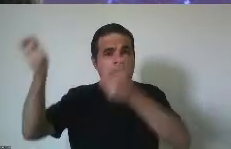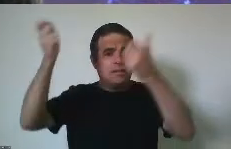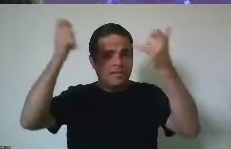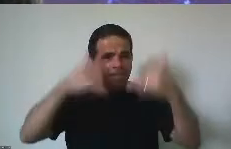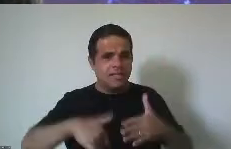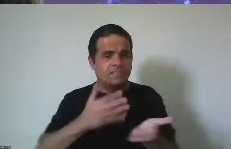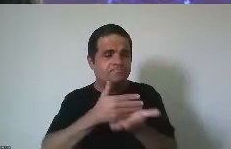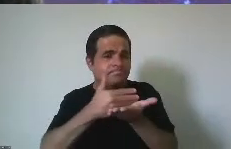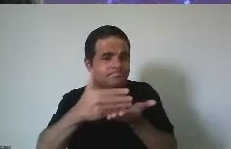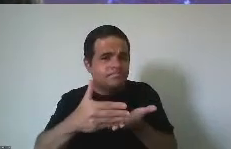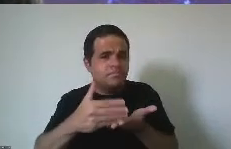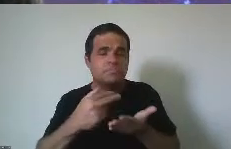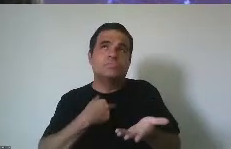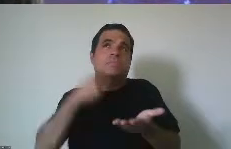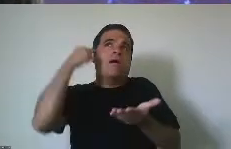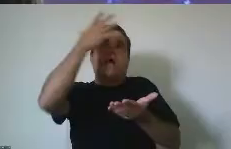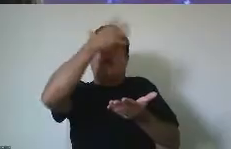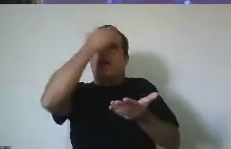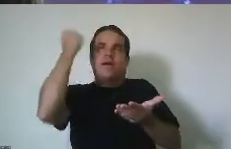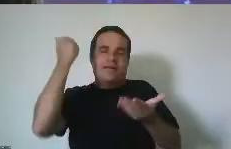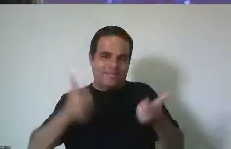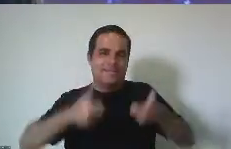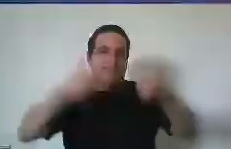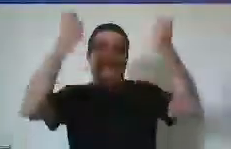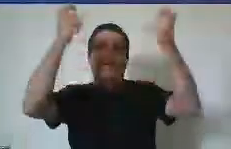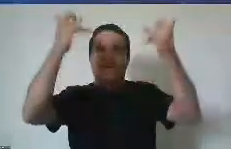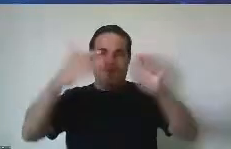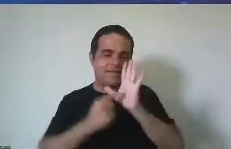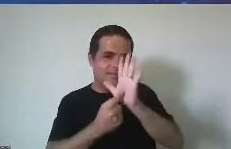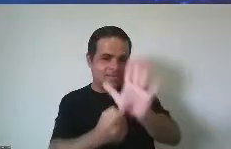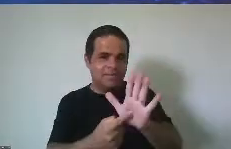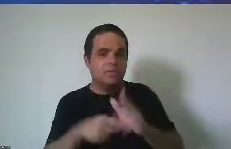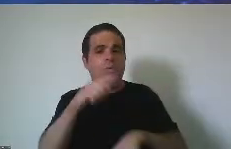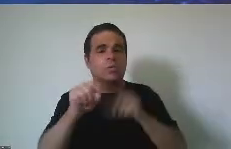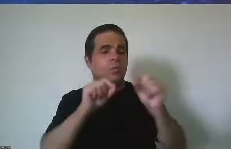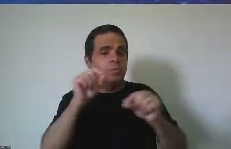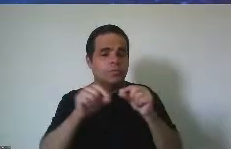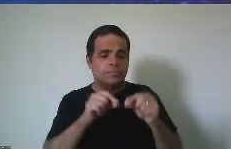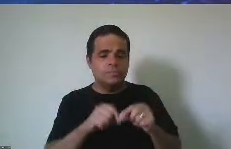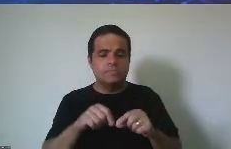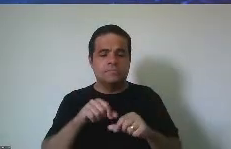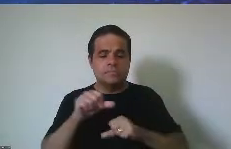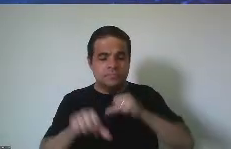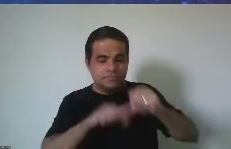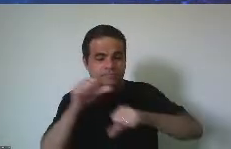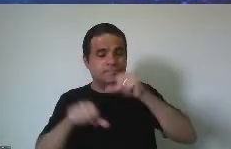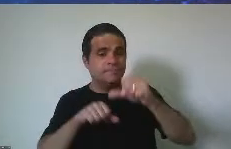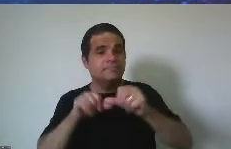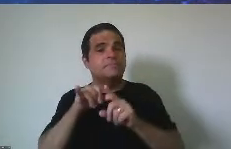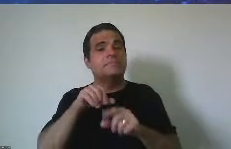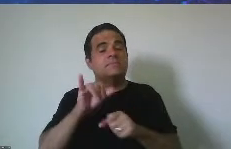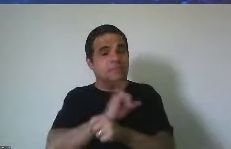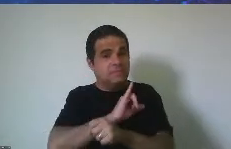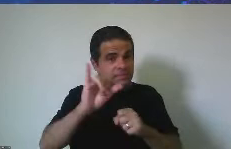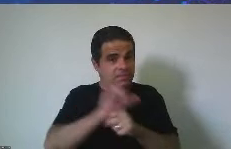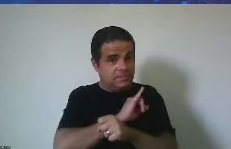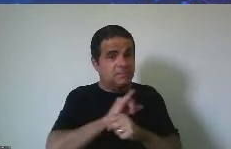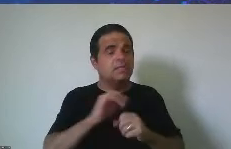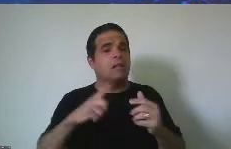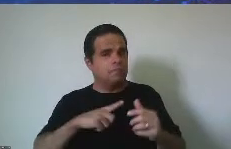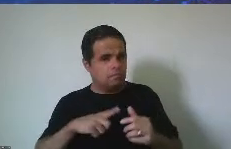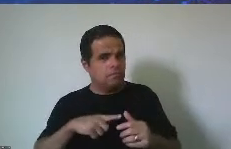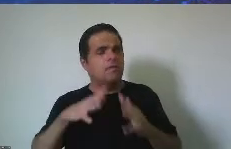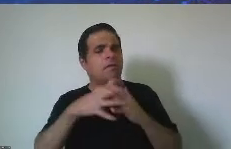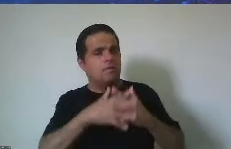introdução aqui que não poderia ser melhor para começar a minha apresentação que é a transição energética traz uma complexidade para o setor